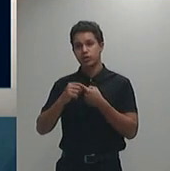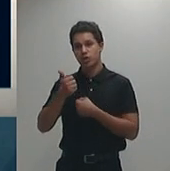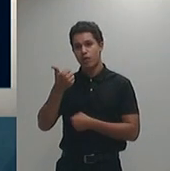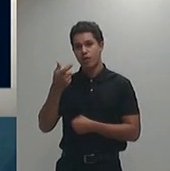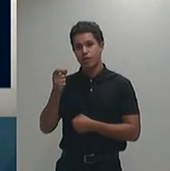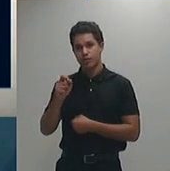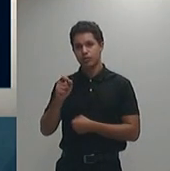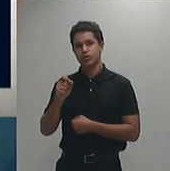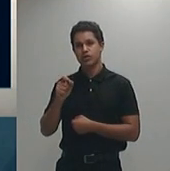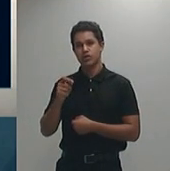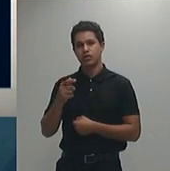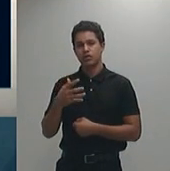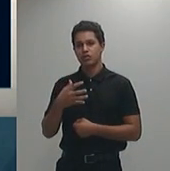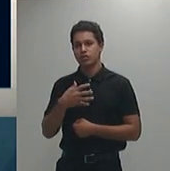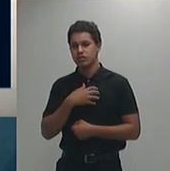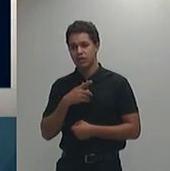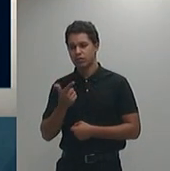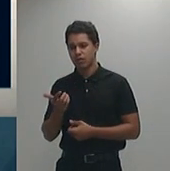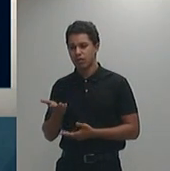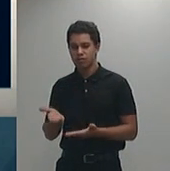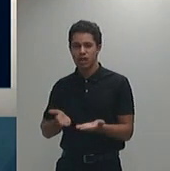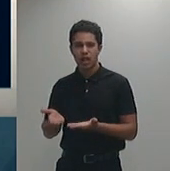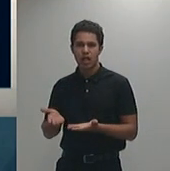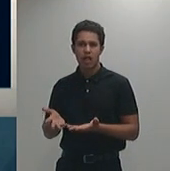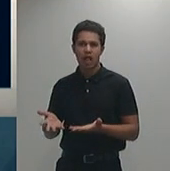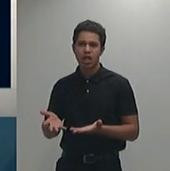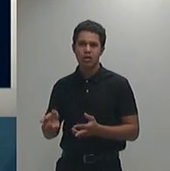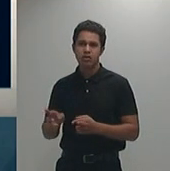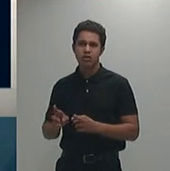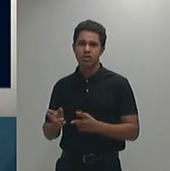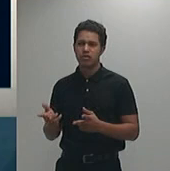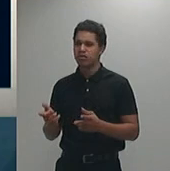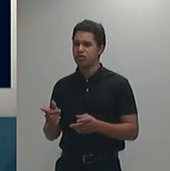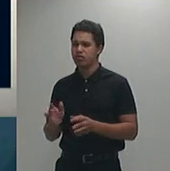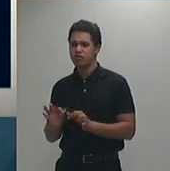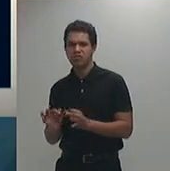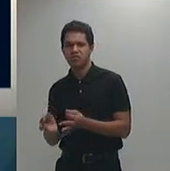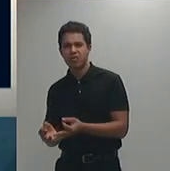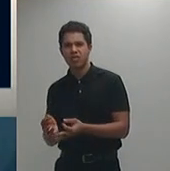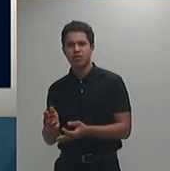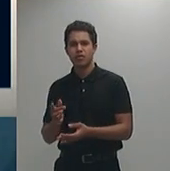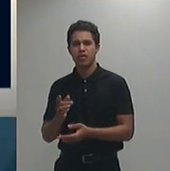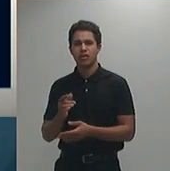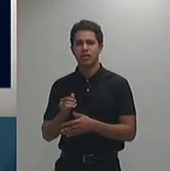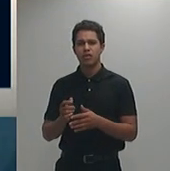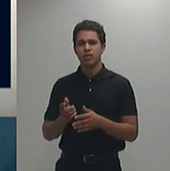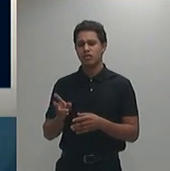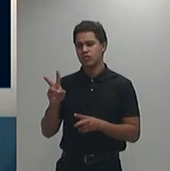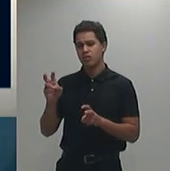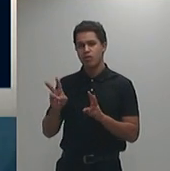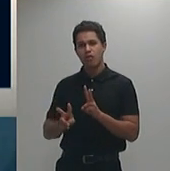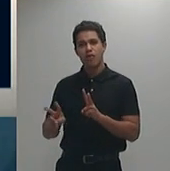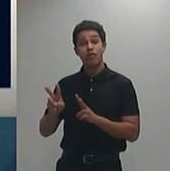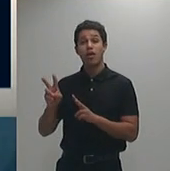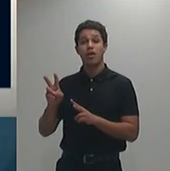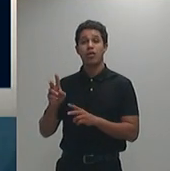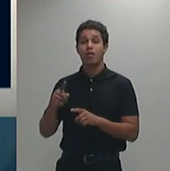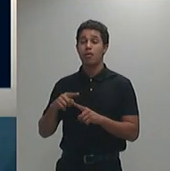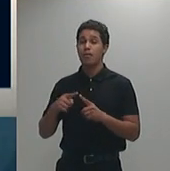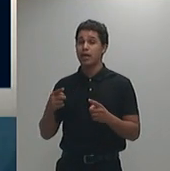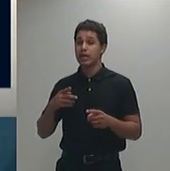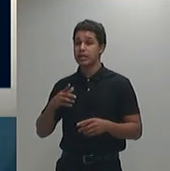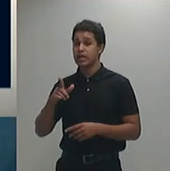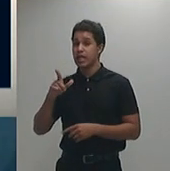na medida em que não se trataria de uma mera insurgência contra a exorbitância dos valores mas ofensa literal